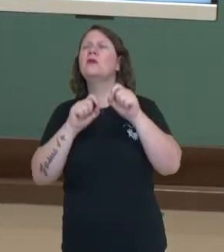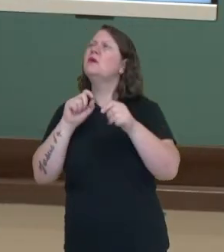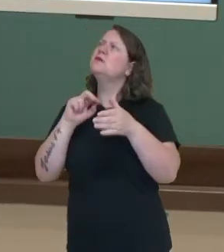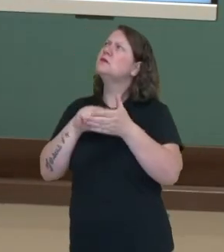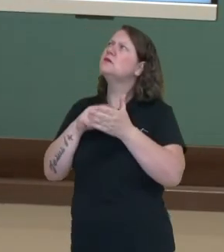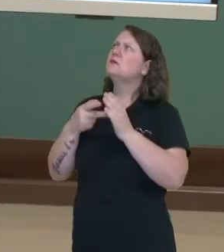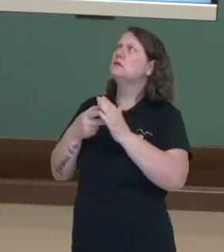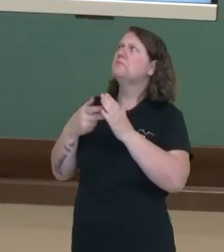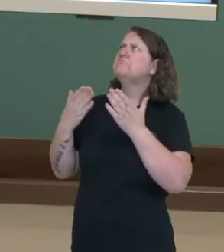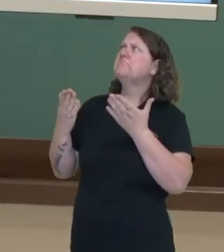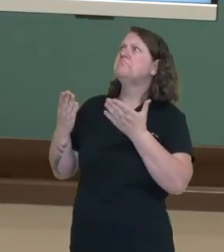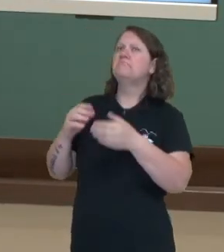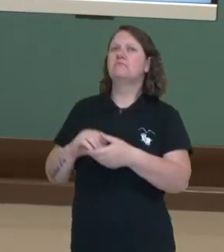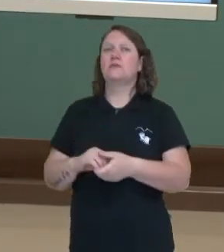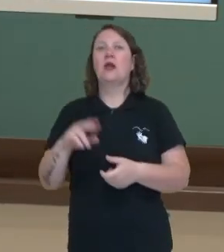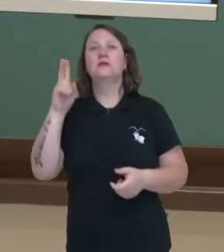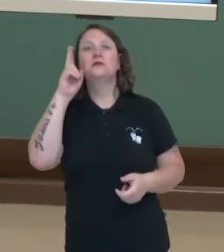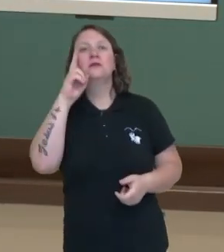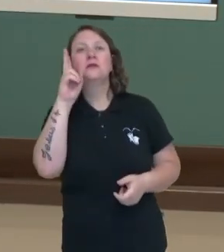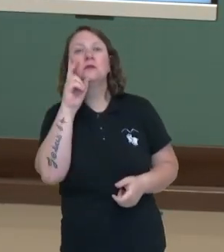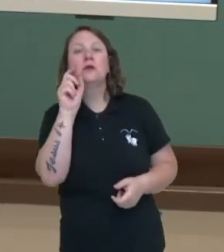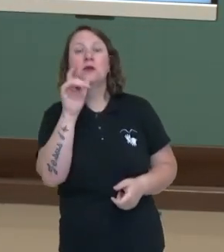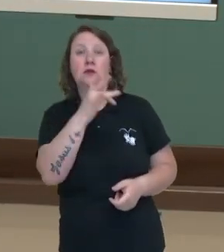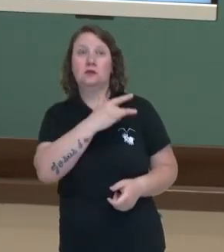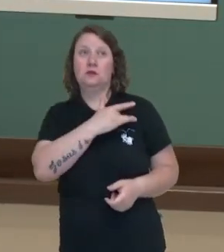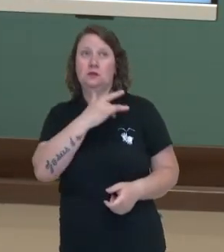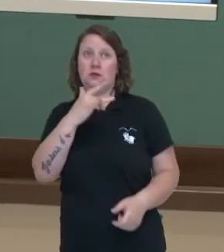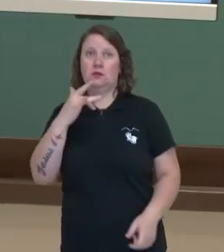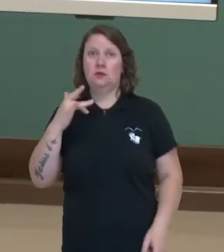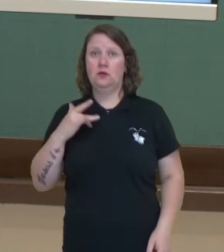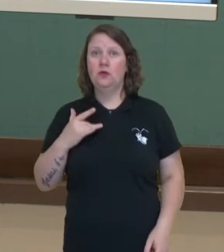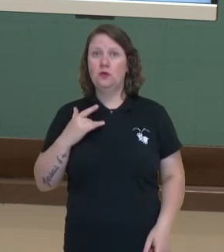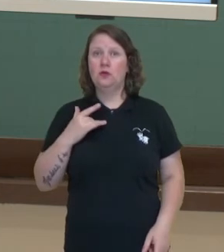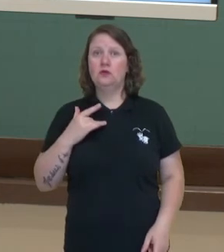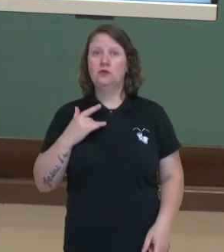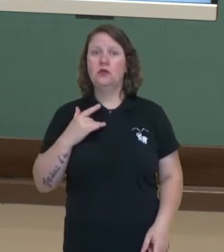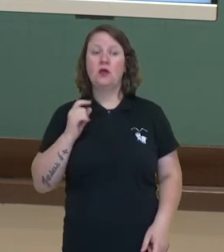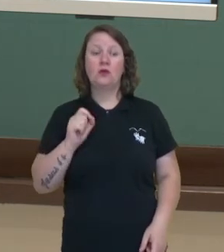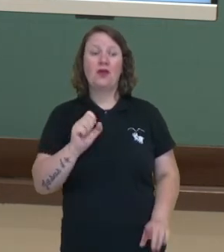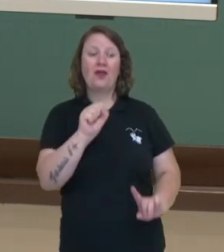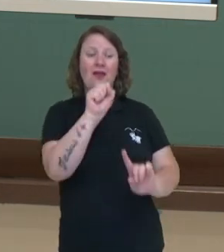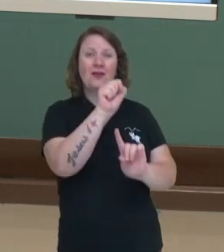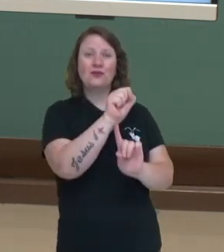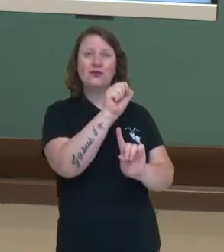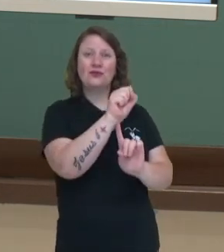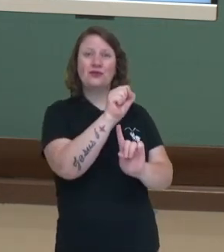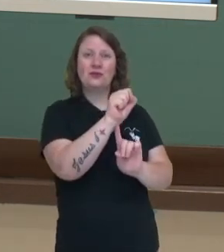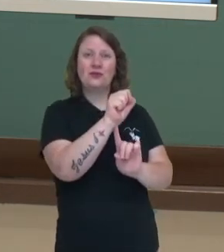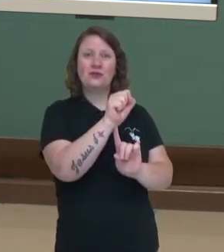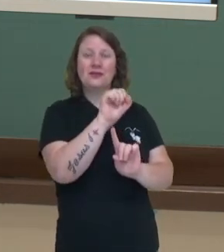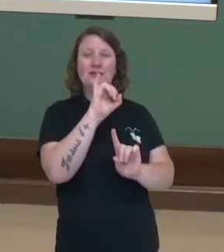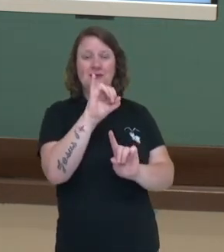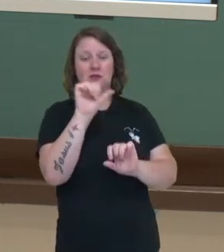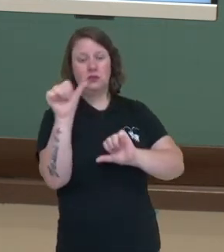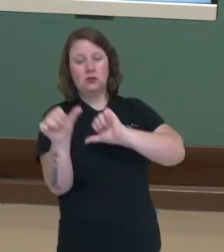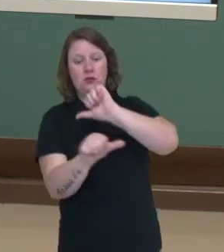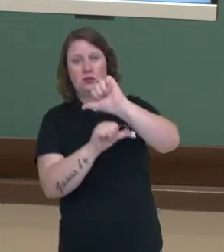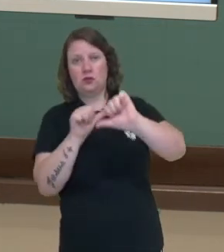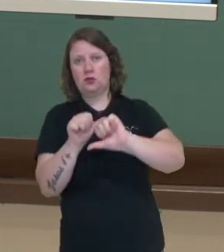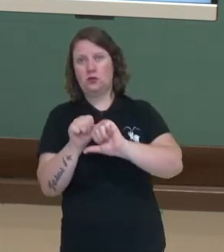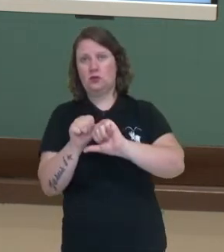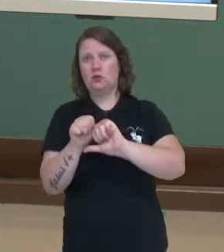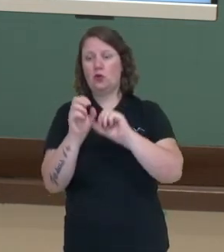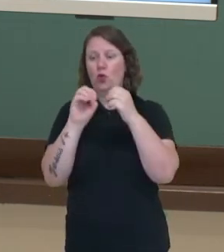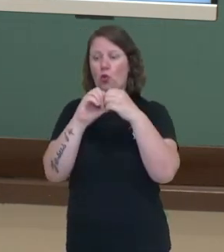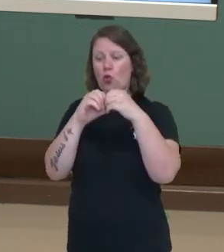Lembra? Acabamos de falar aqui, o saúde tem papel de sujeito. Se eu troco a palavra saúde por uma